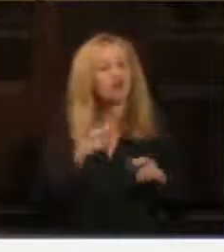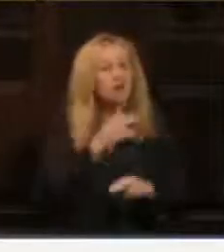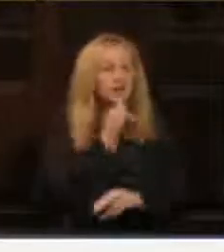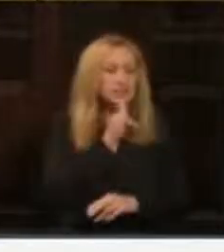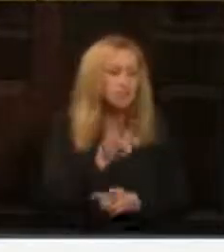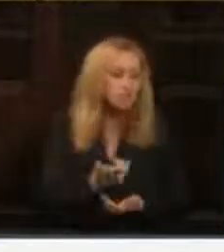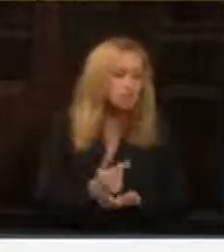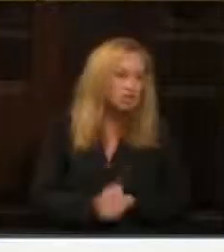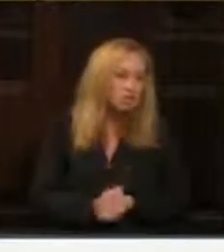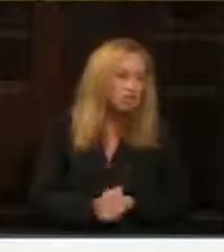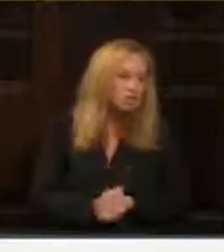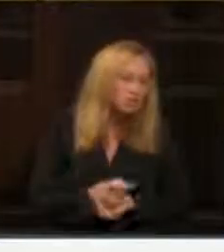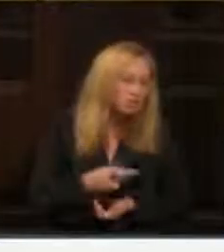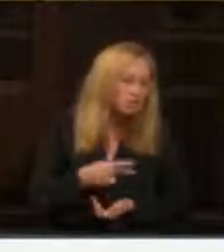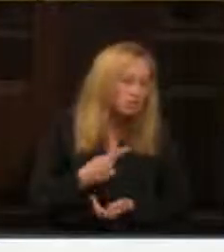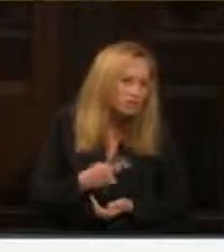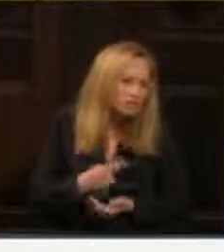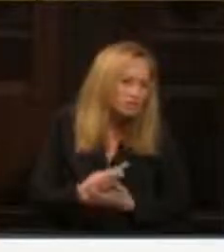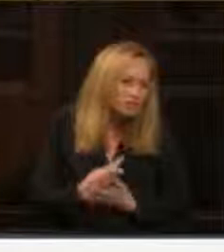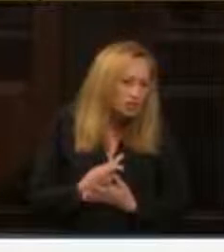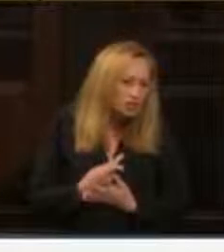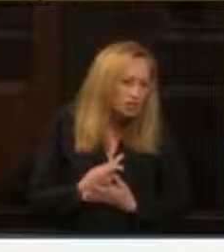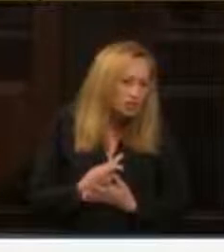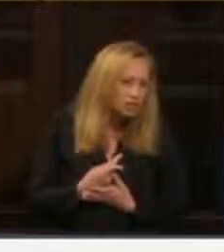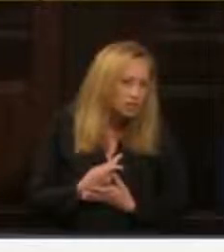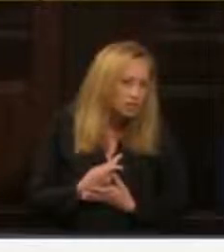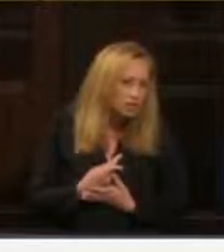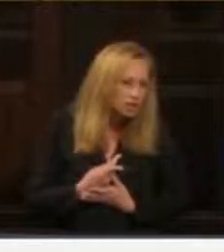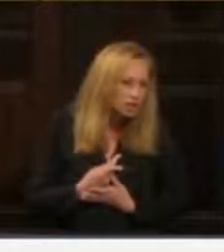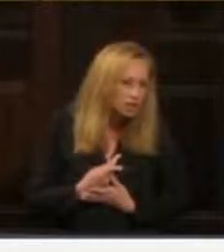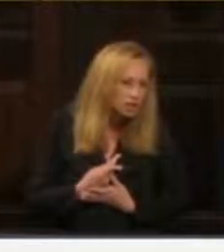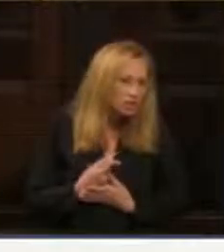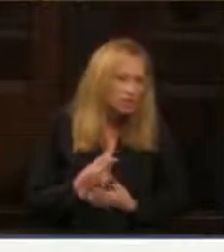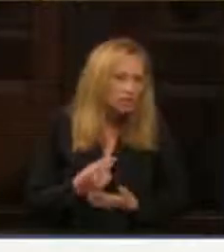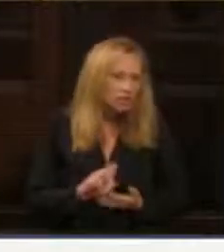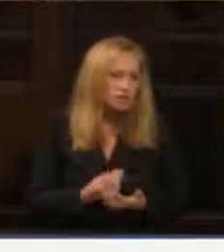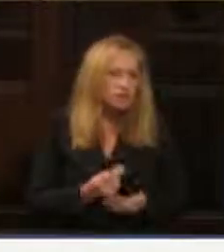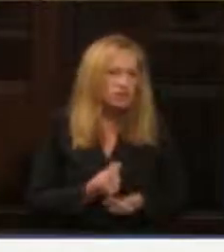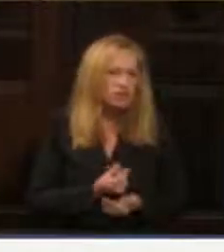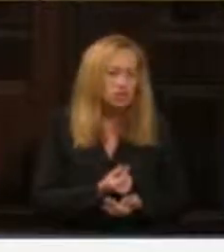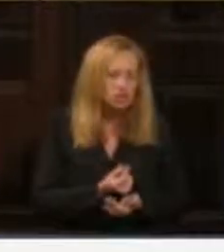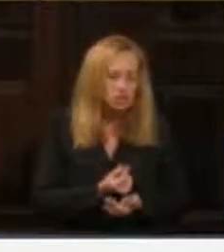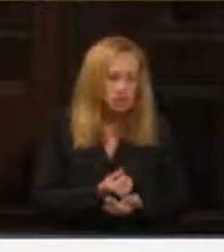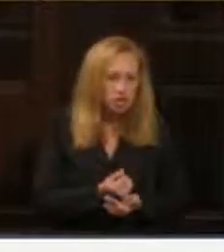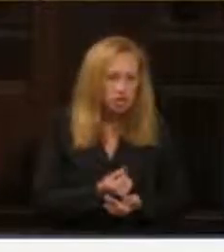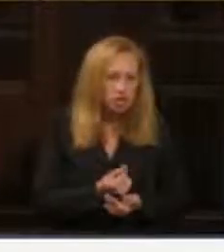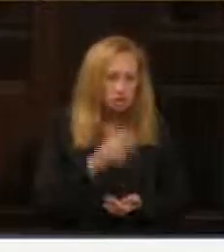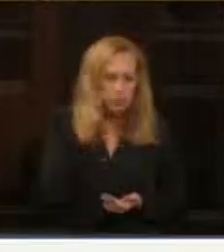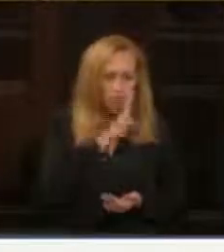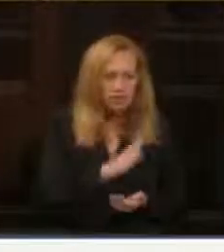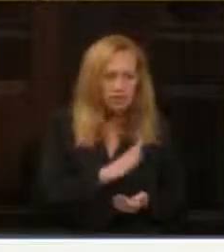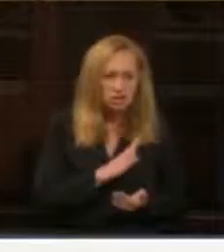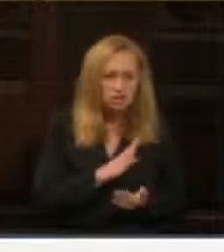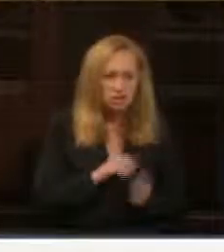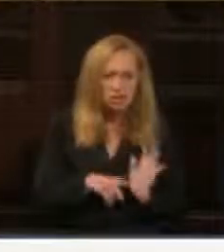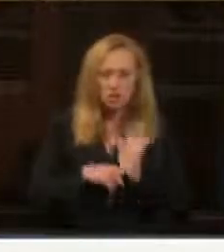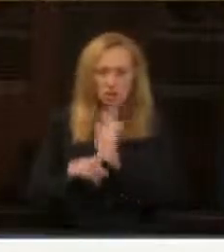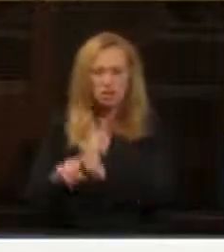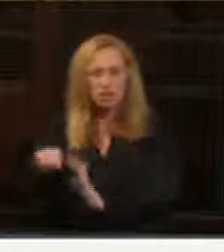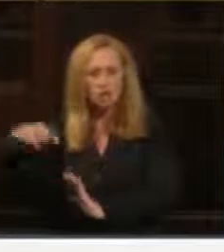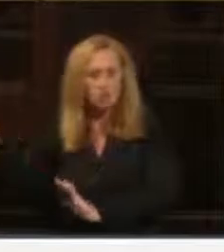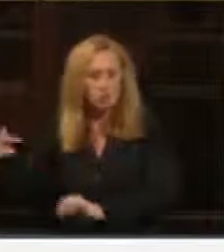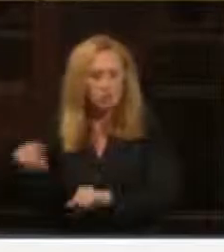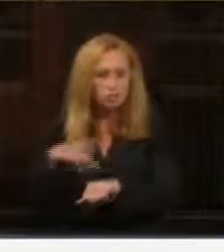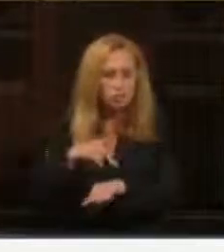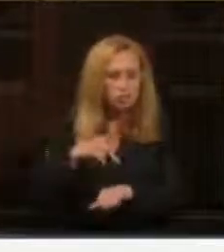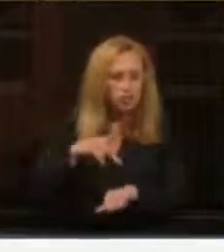que recebia dinheiro das Farc, dizer que saía dinheiro do Brasil para financiar outros países, isso me parece